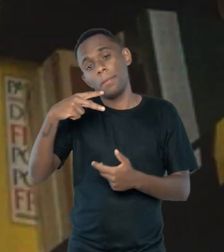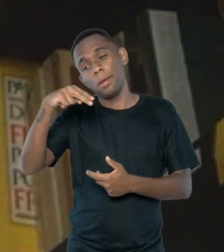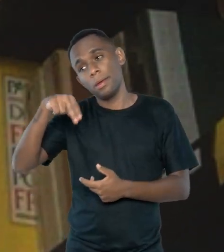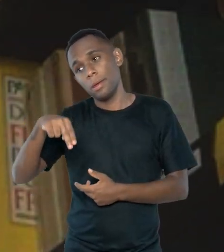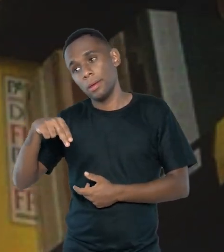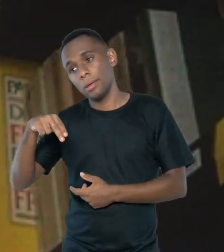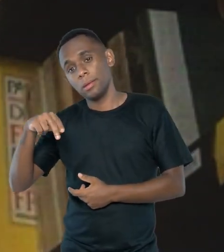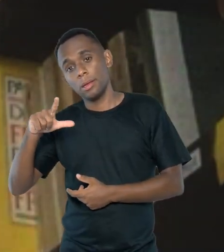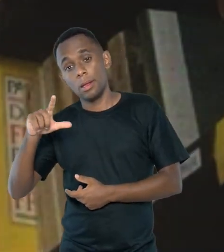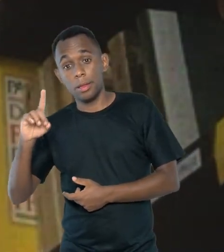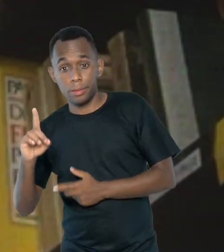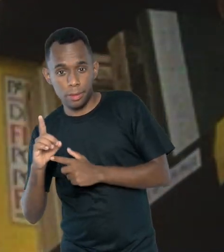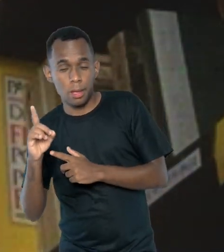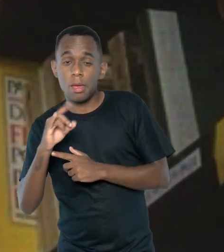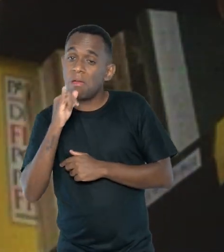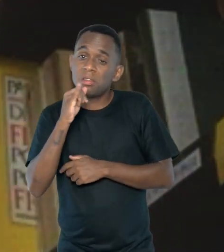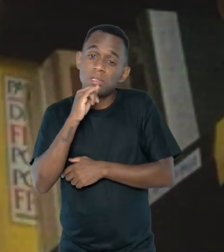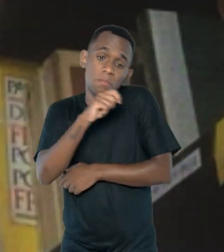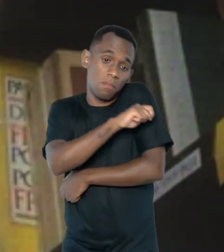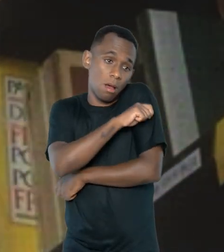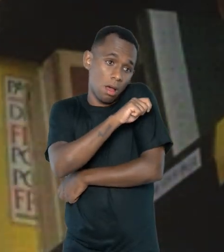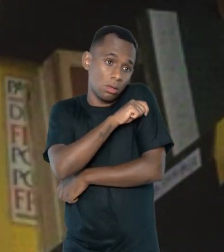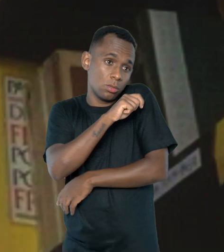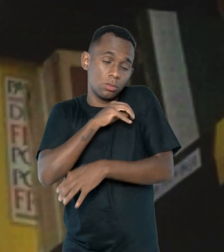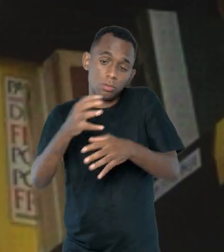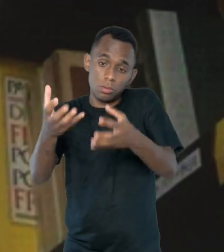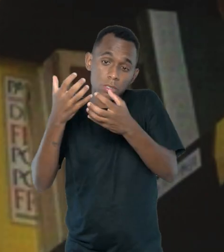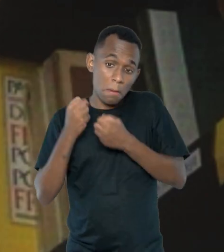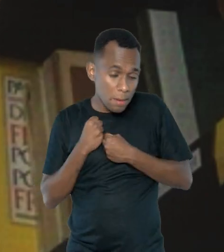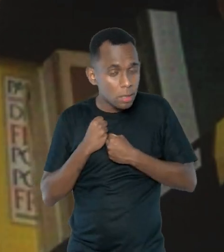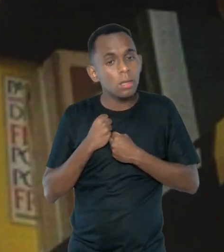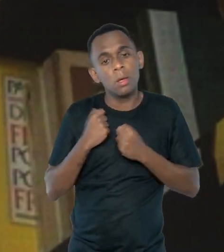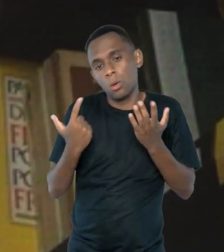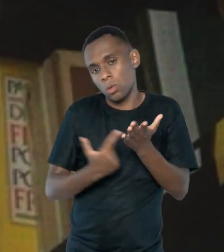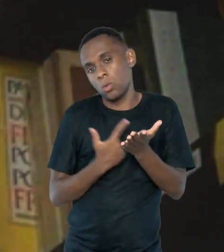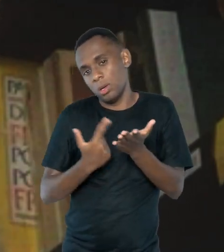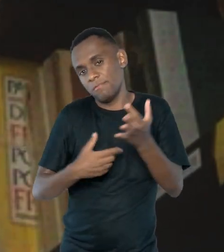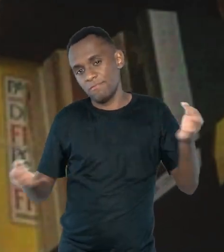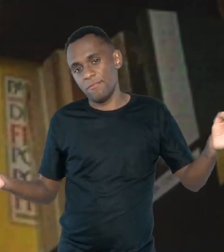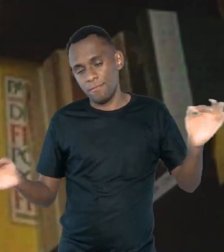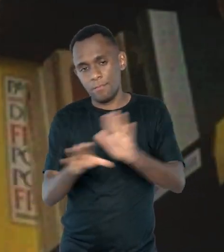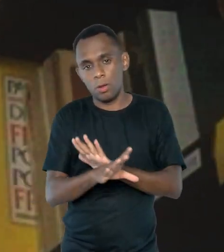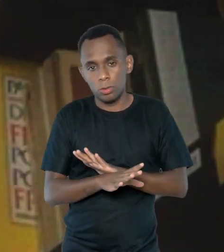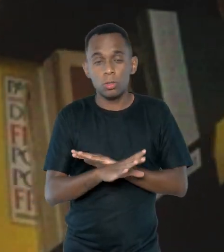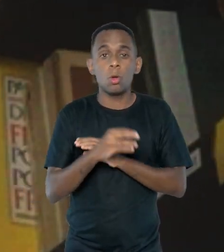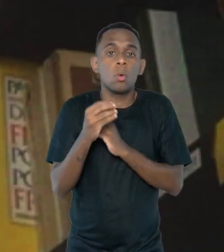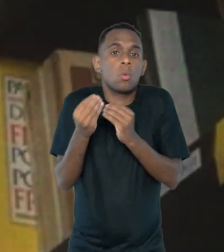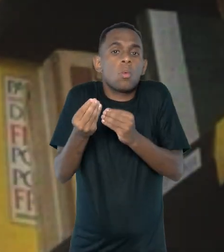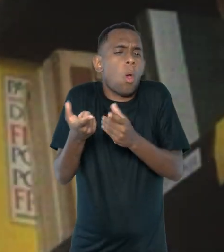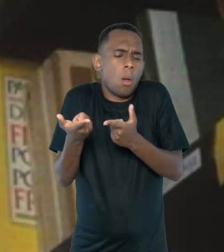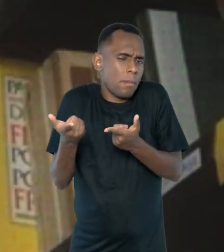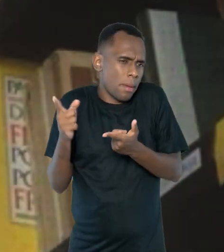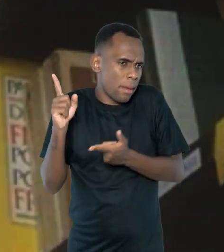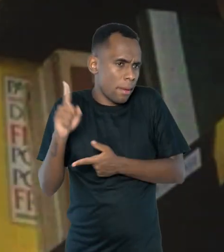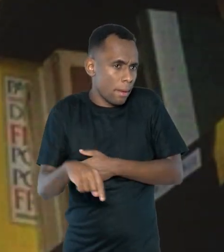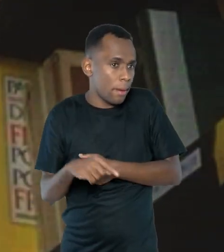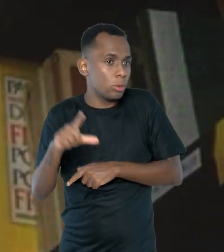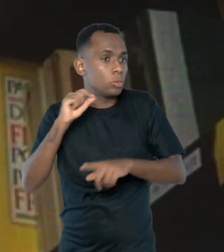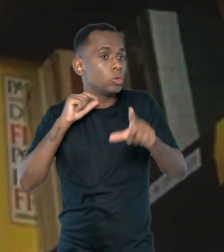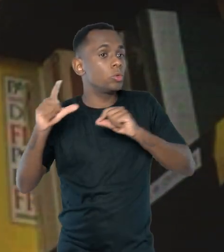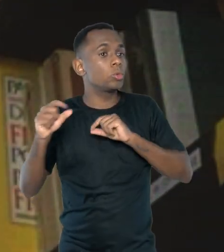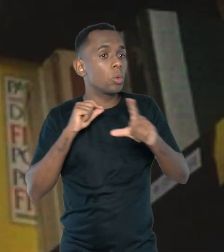PNLD. Então, esses alunos receberiam essas obras. E como seria feita a